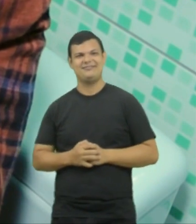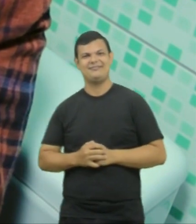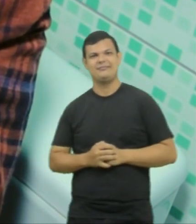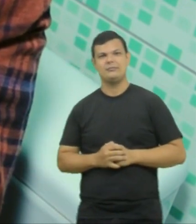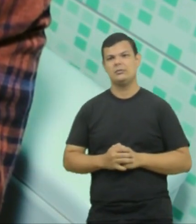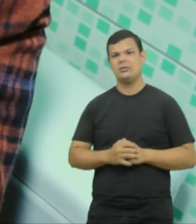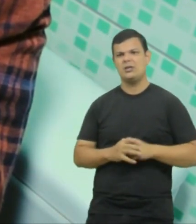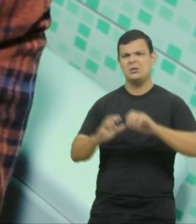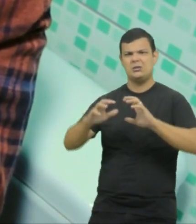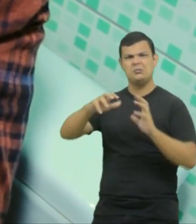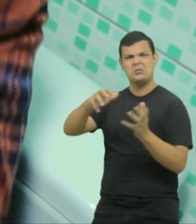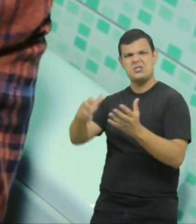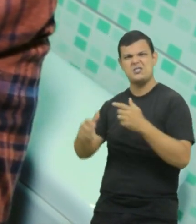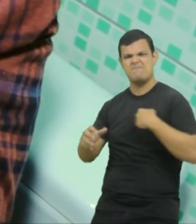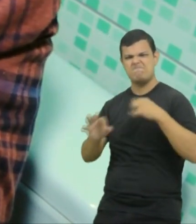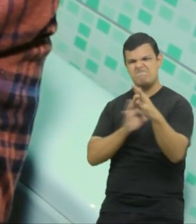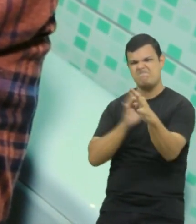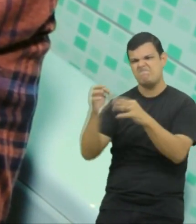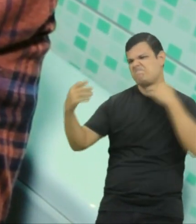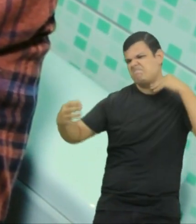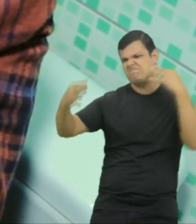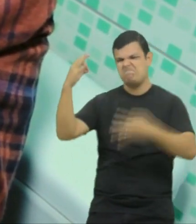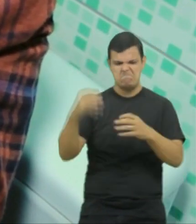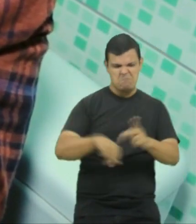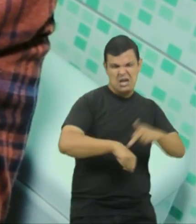o meu dedo pra ferir.